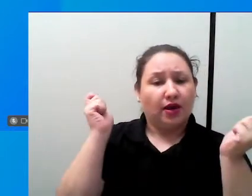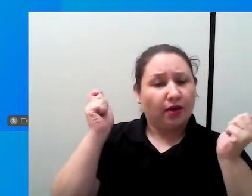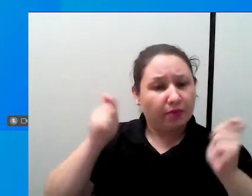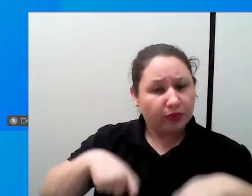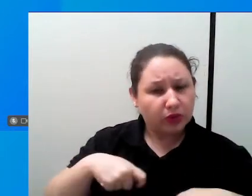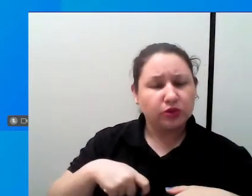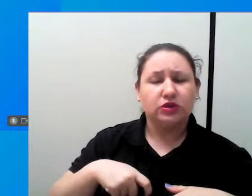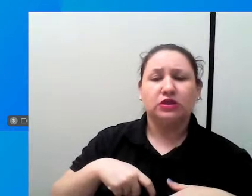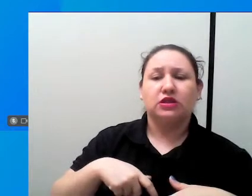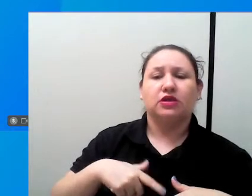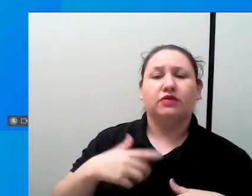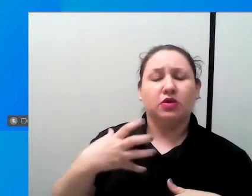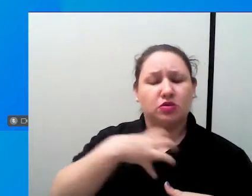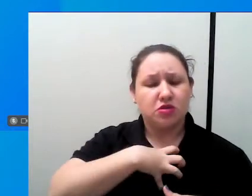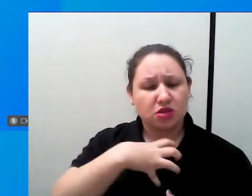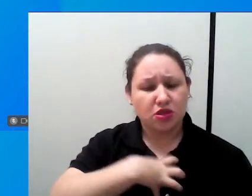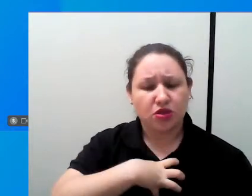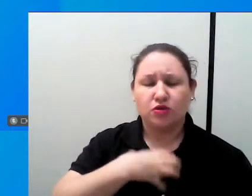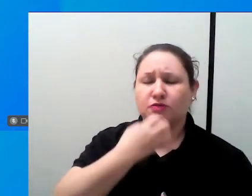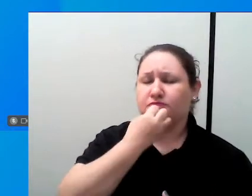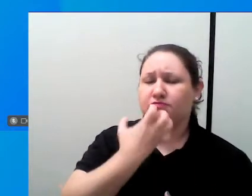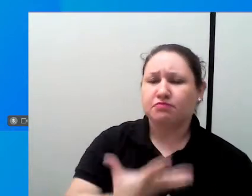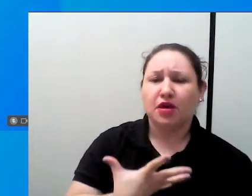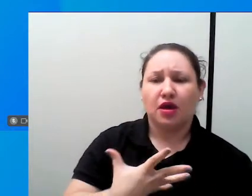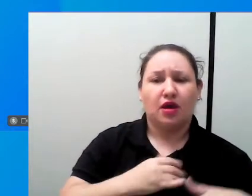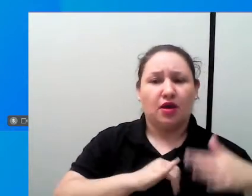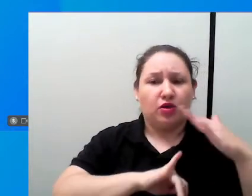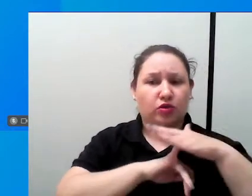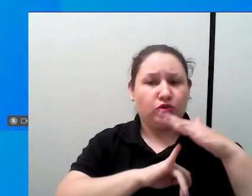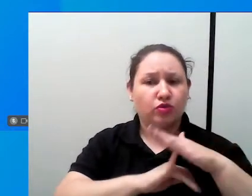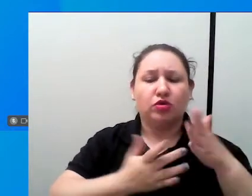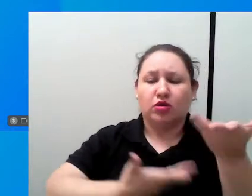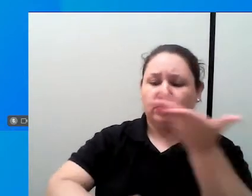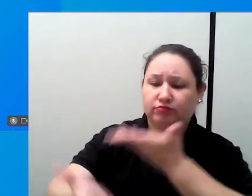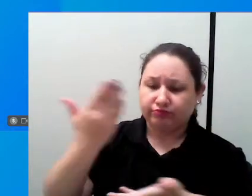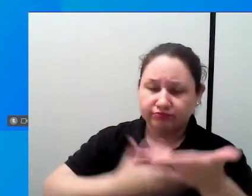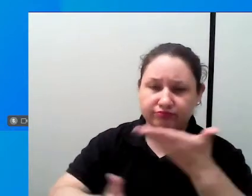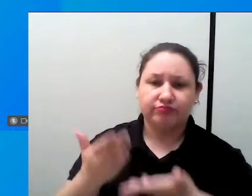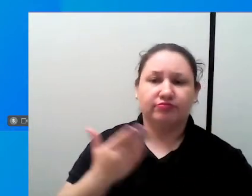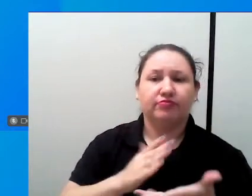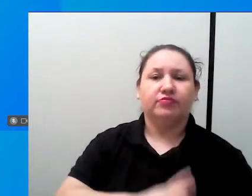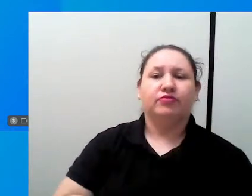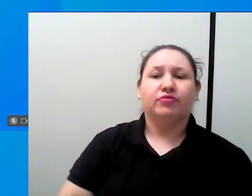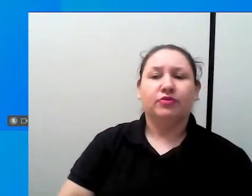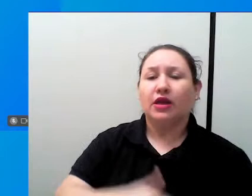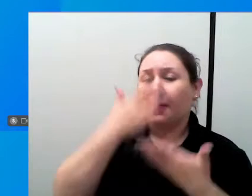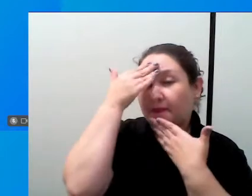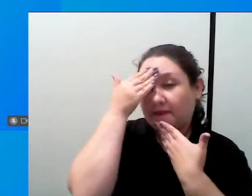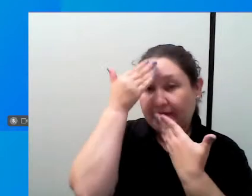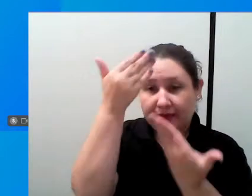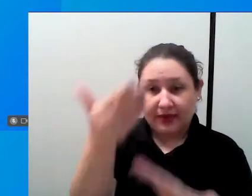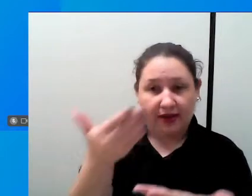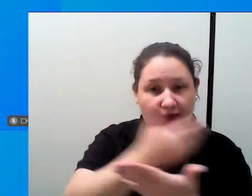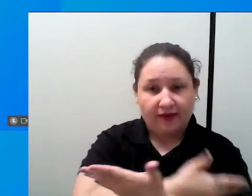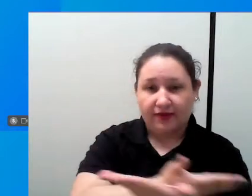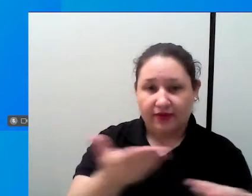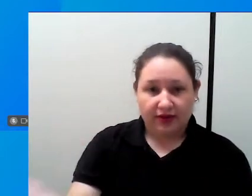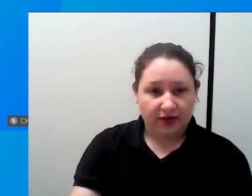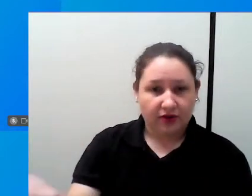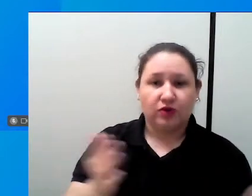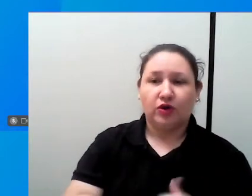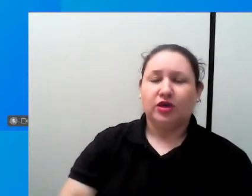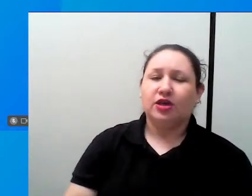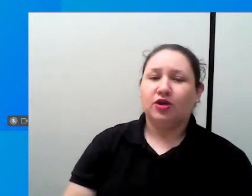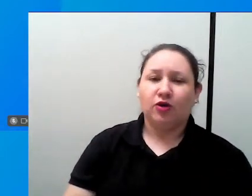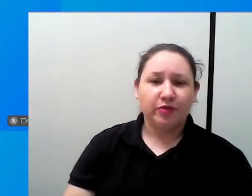a libertação e a emancipação dos nossos estudantes. O meu muito obrigado a todos vocês, que vocês têm